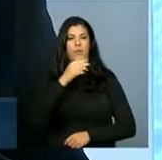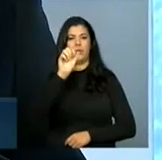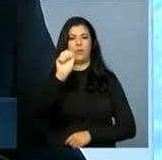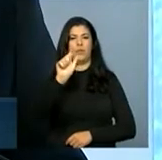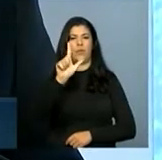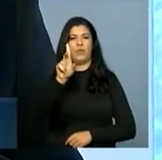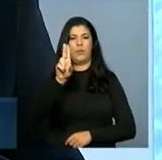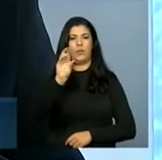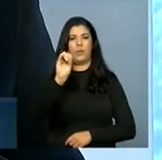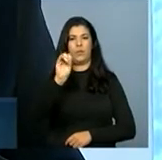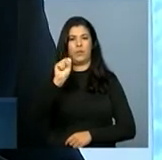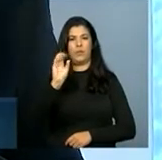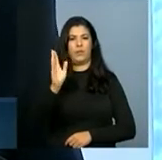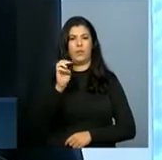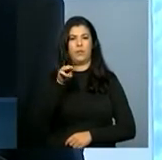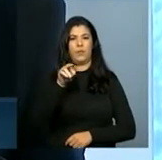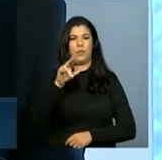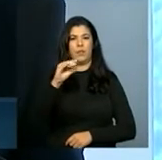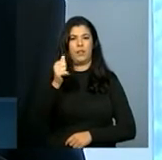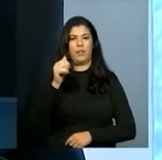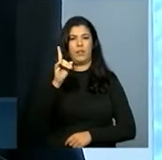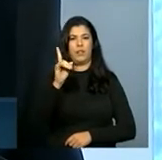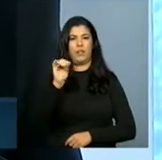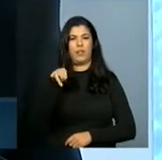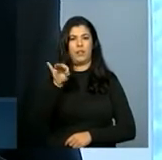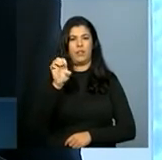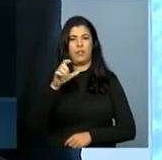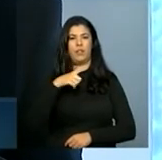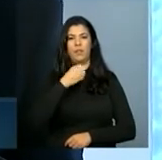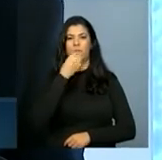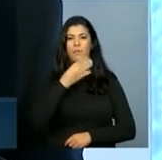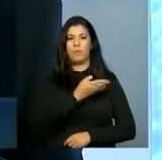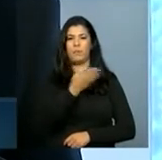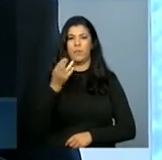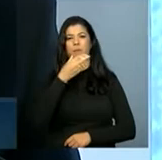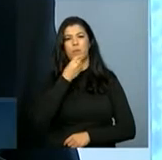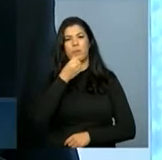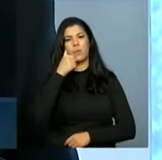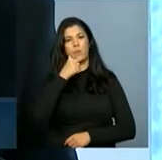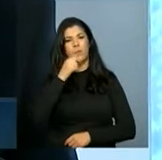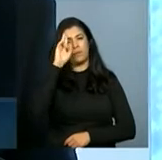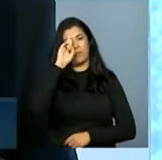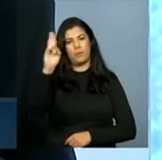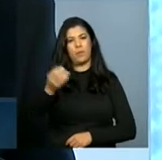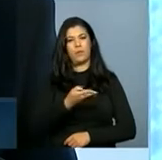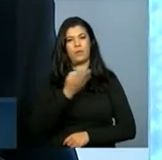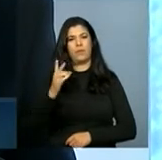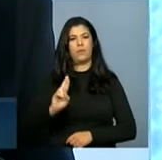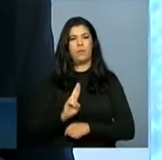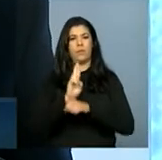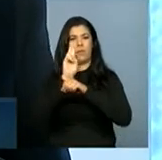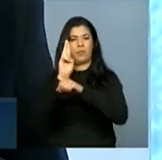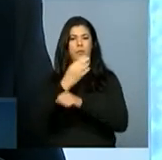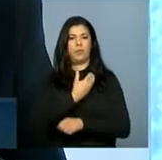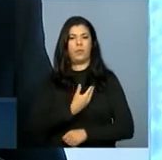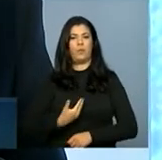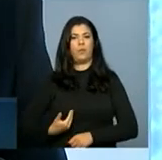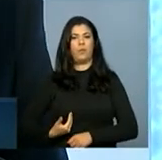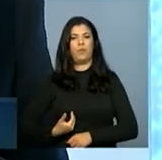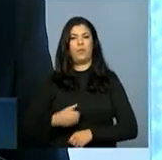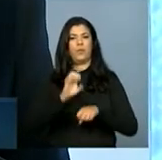bom dia senhoras e senhores representantes aqui do Governo do Estado de São